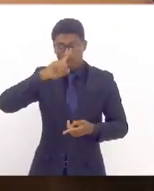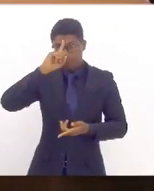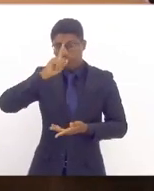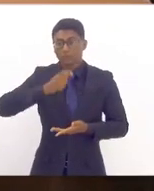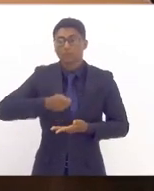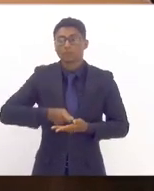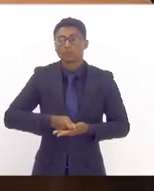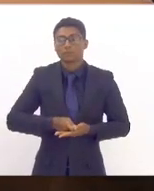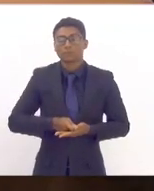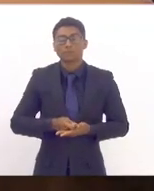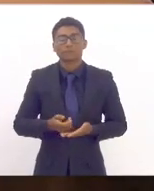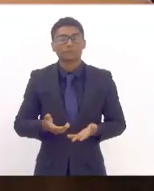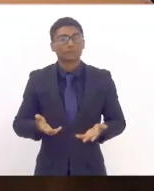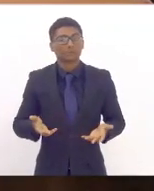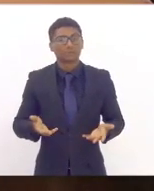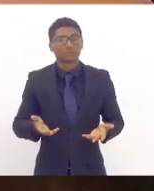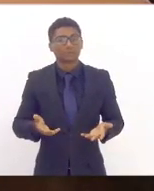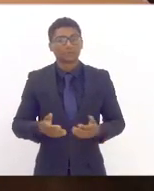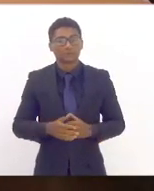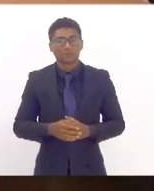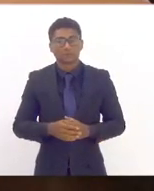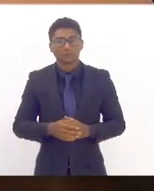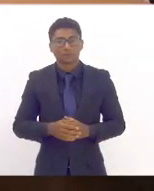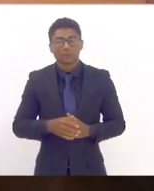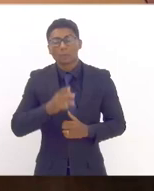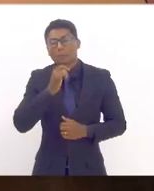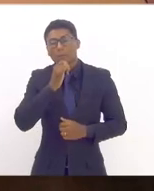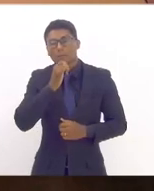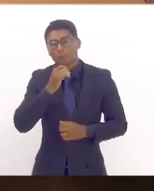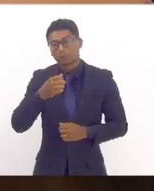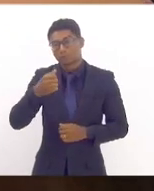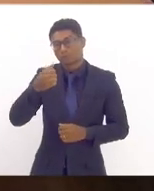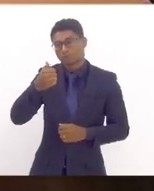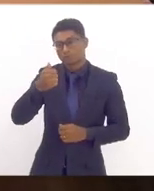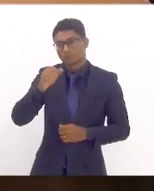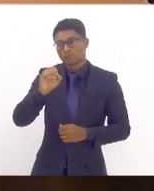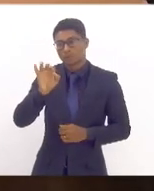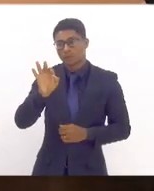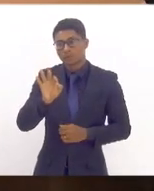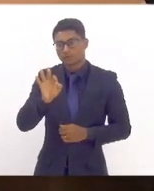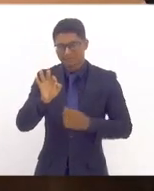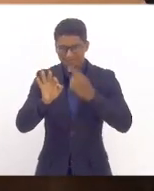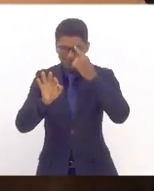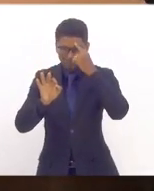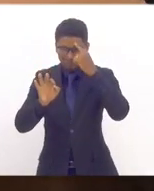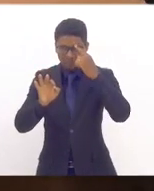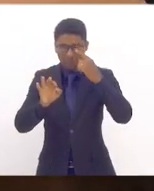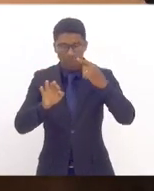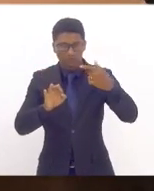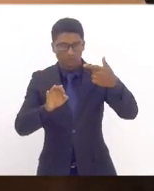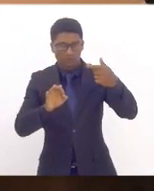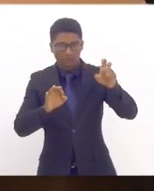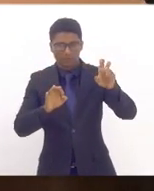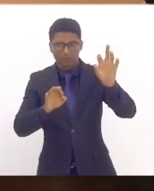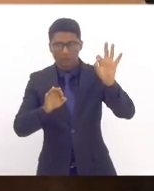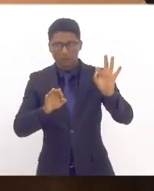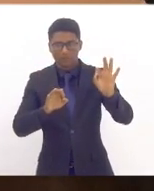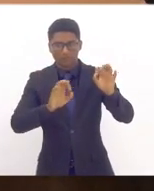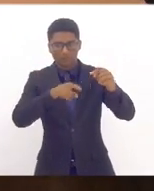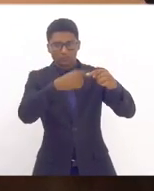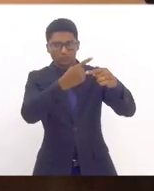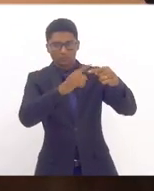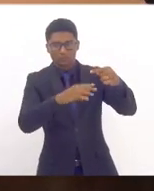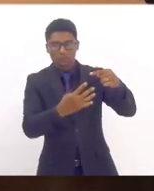de introduzir 10% dos 25 de um quarto dos 25%.